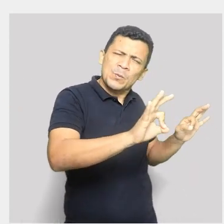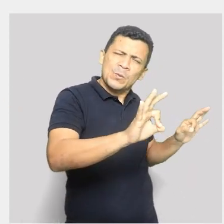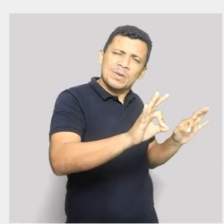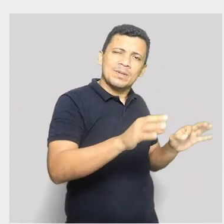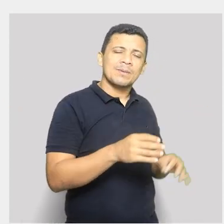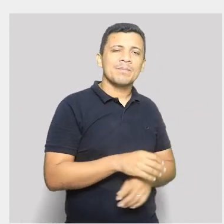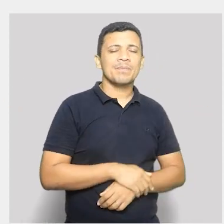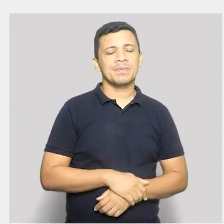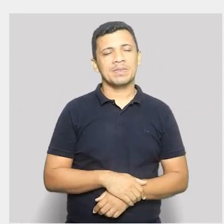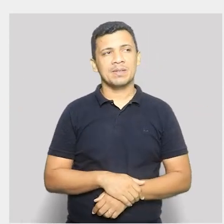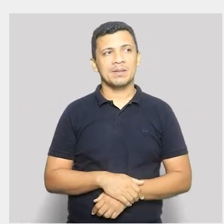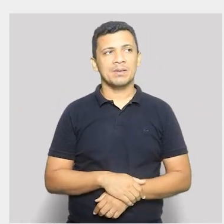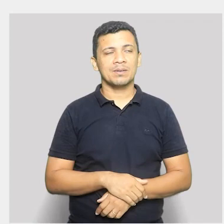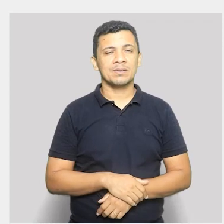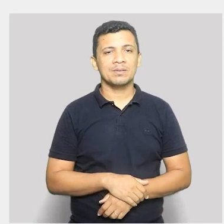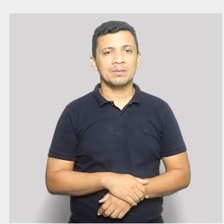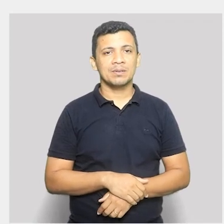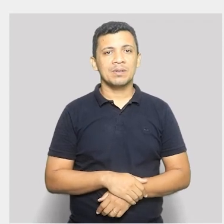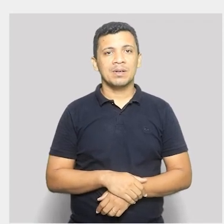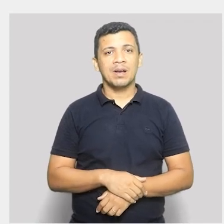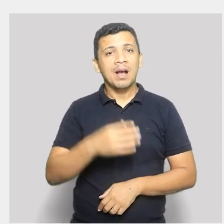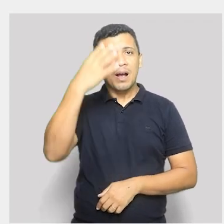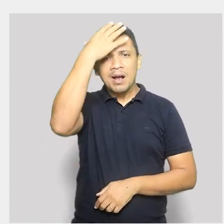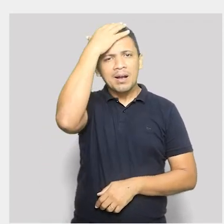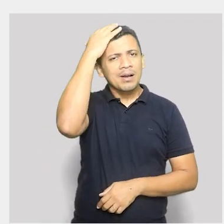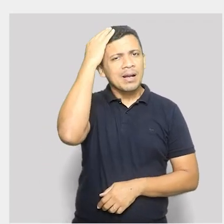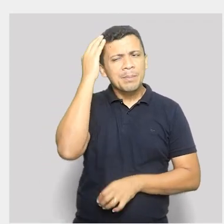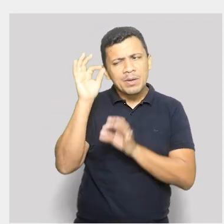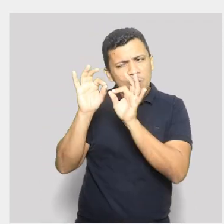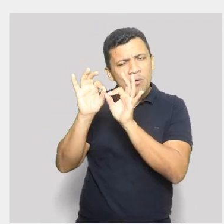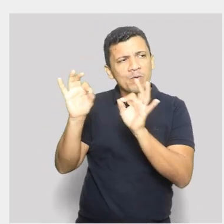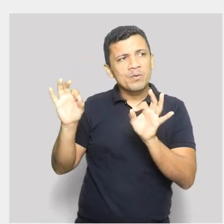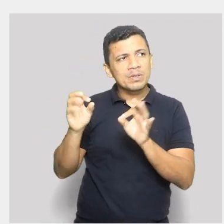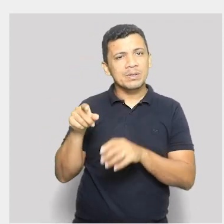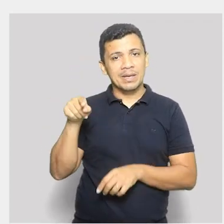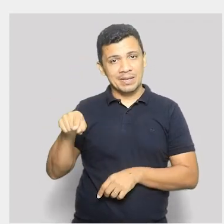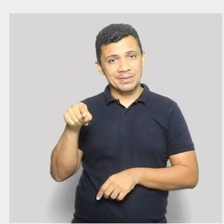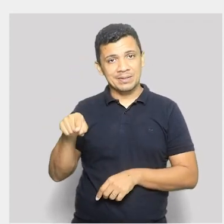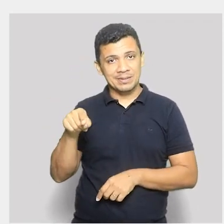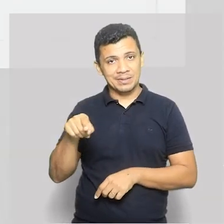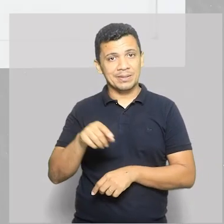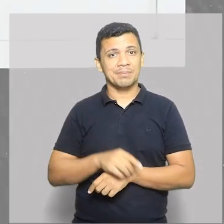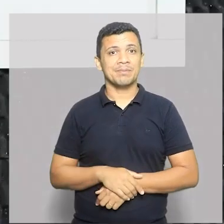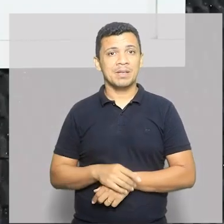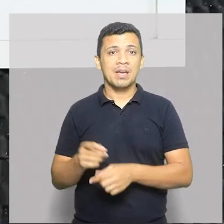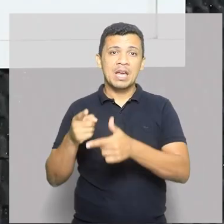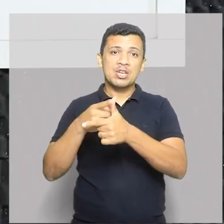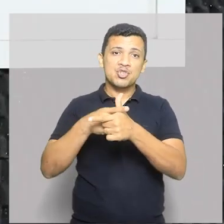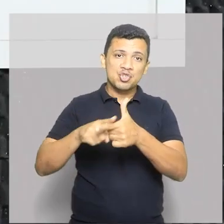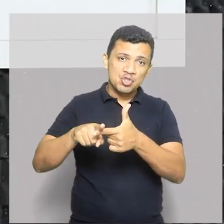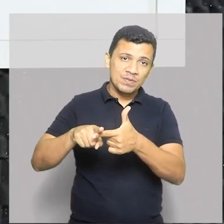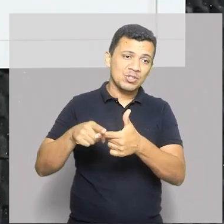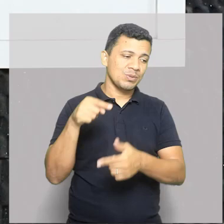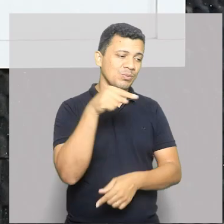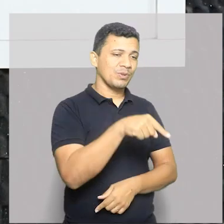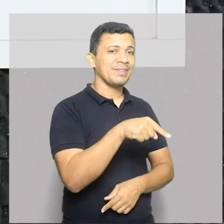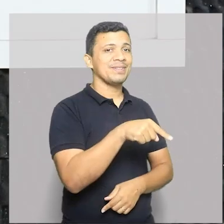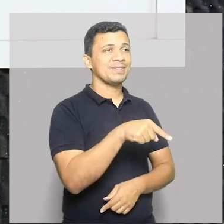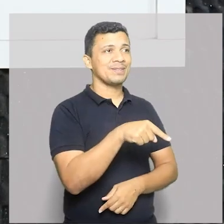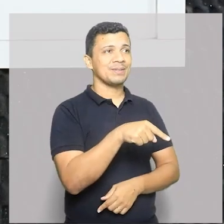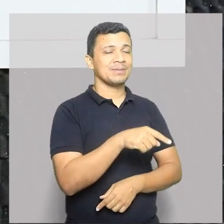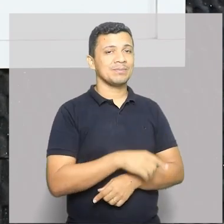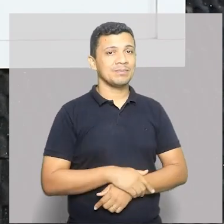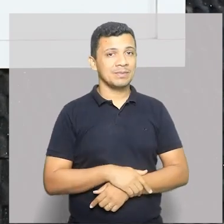que corresponde a qual? É o segundo. Então, ele quer para eu pegar esse aqui e dividir por esse, tá bom?